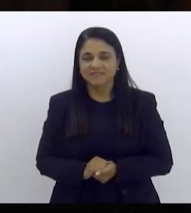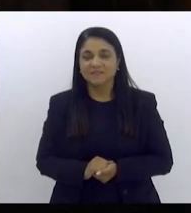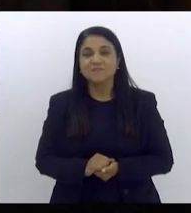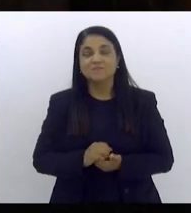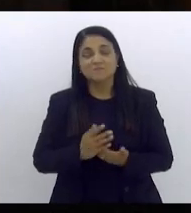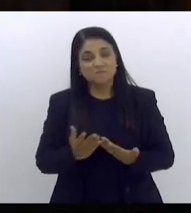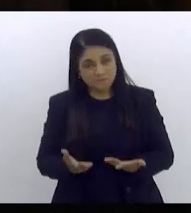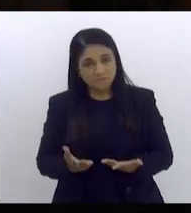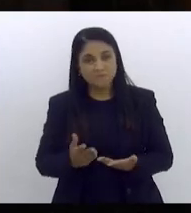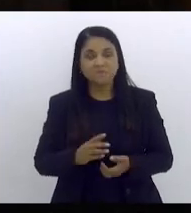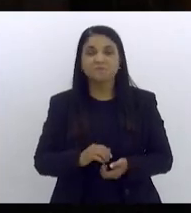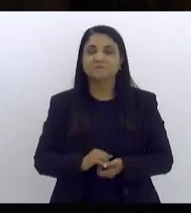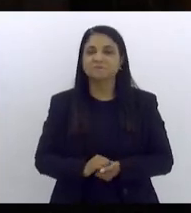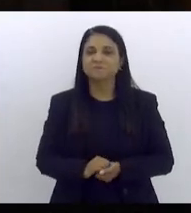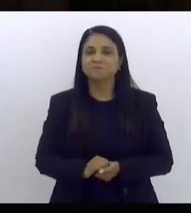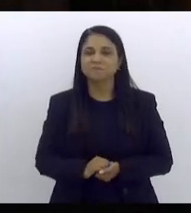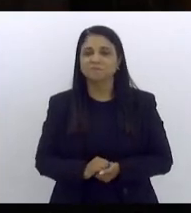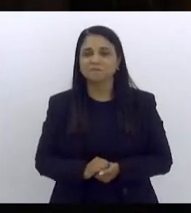Bom, mas